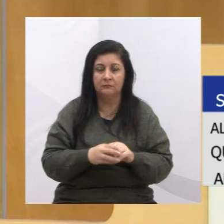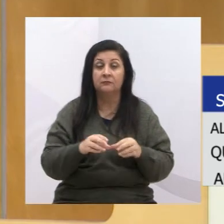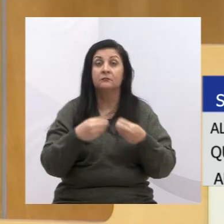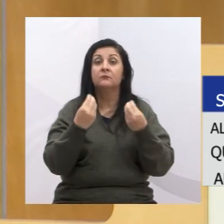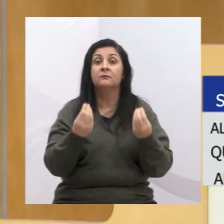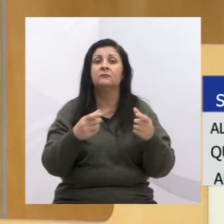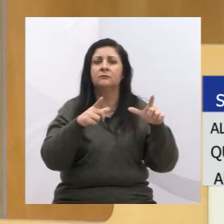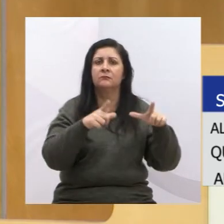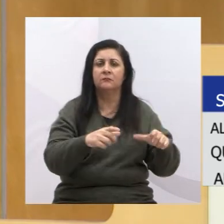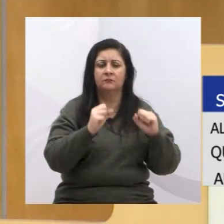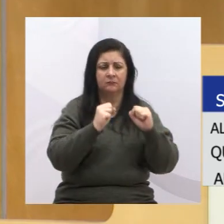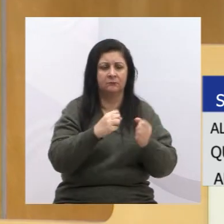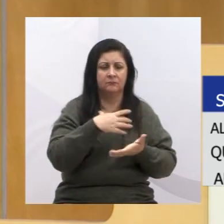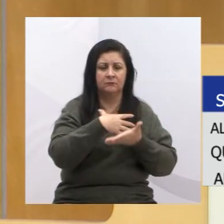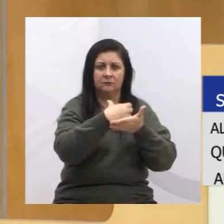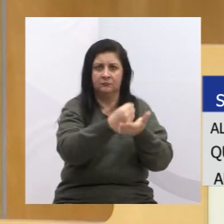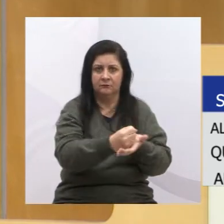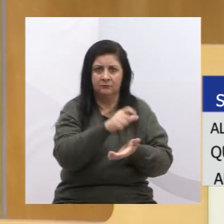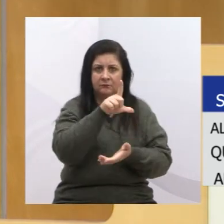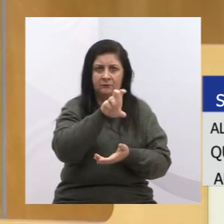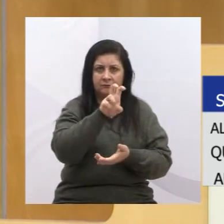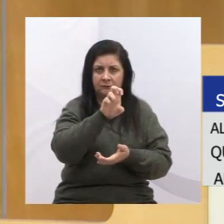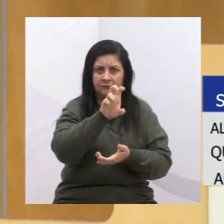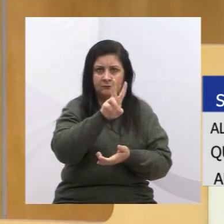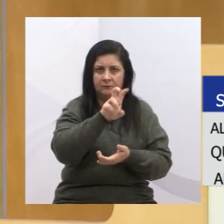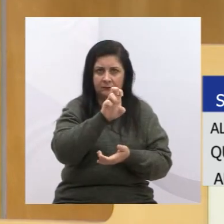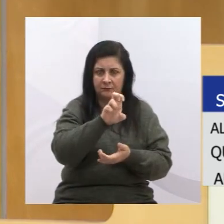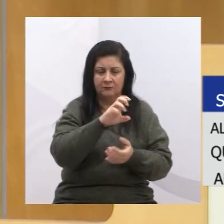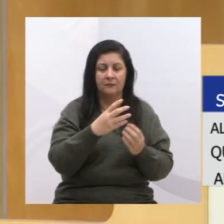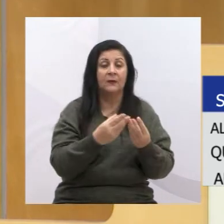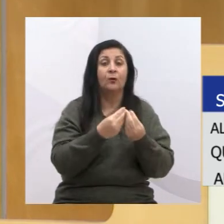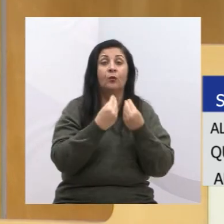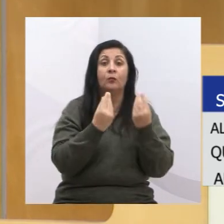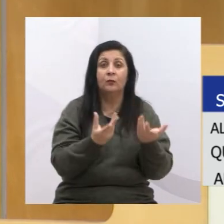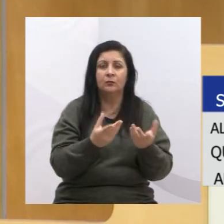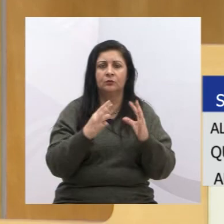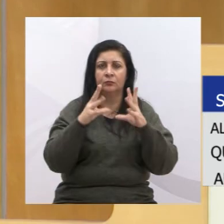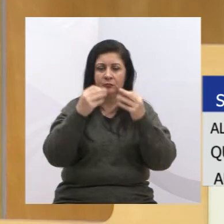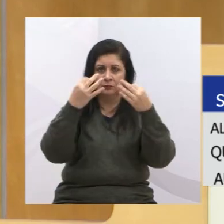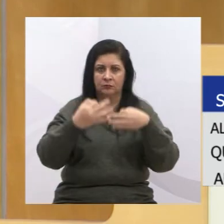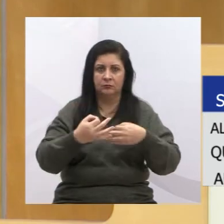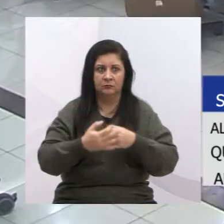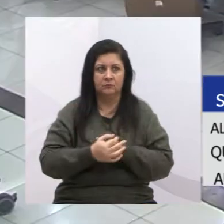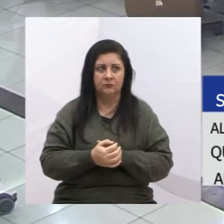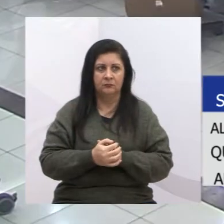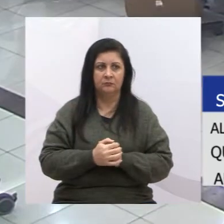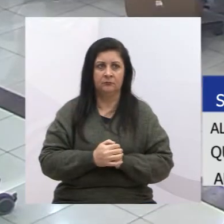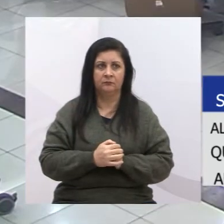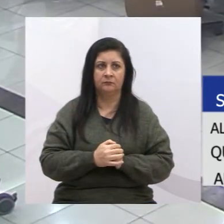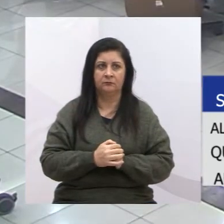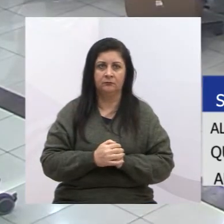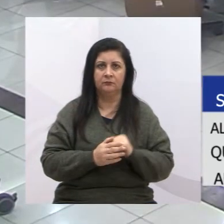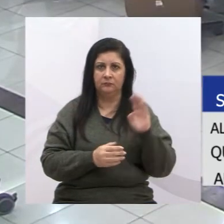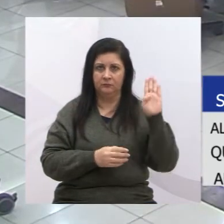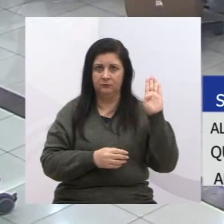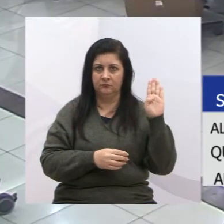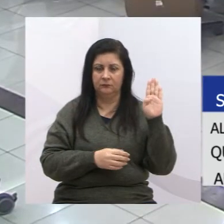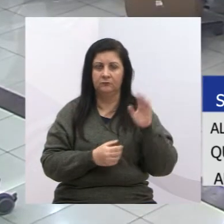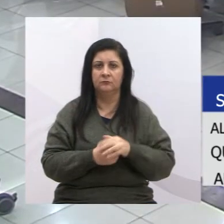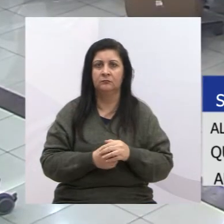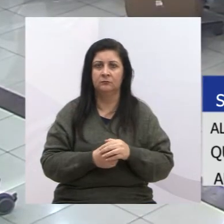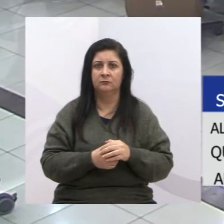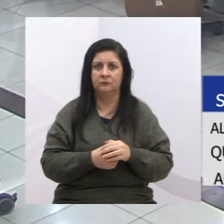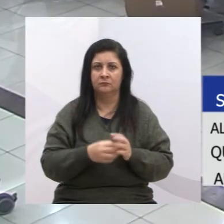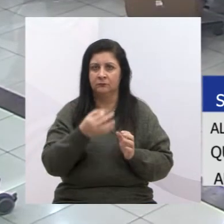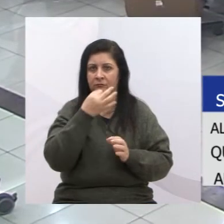descartes que você pode levar no leve, a quantidade, tudo certinho para a gente poder... Pode falar, Sônia. Só fazendo uma observação